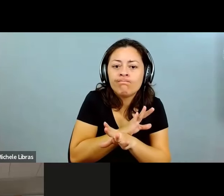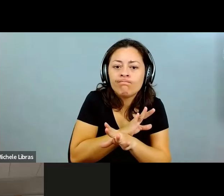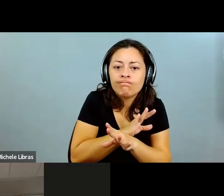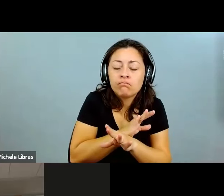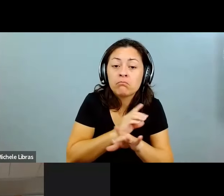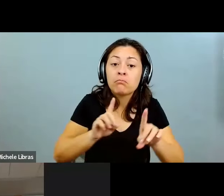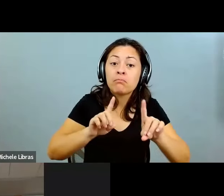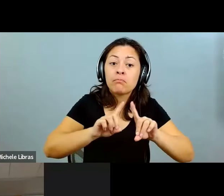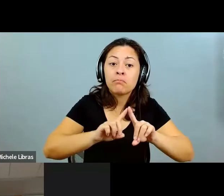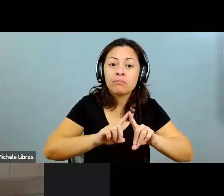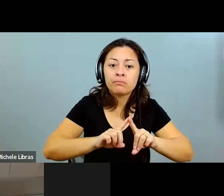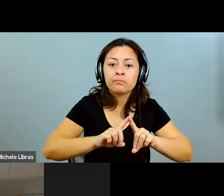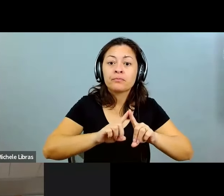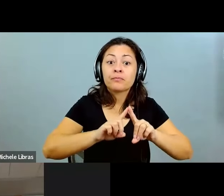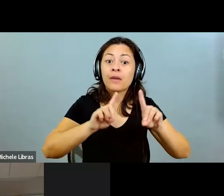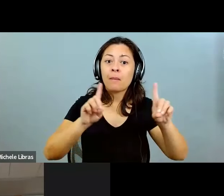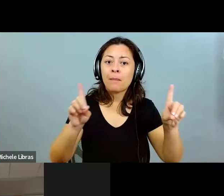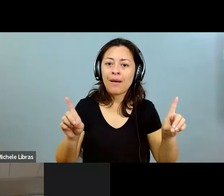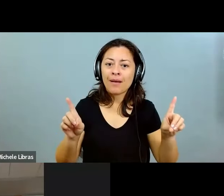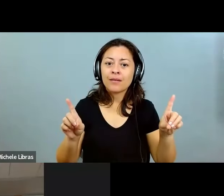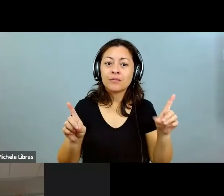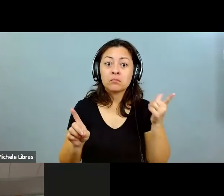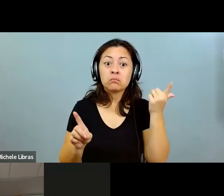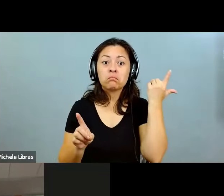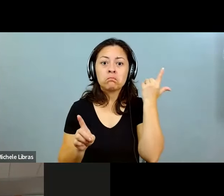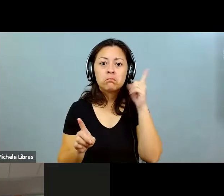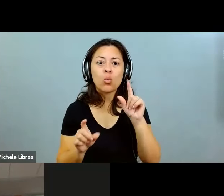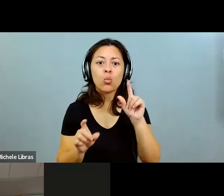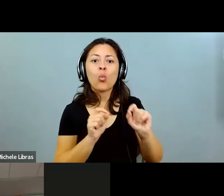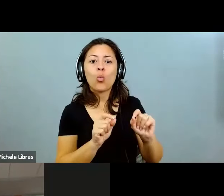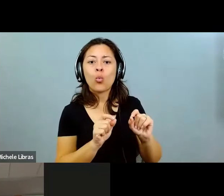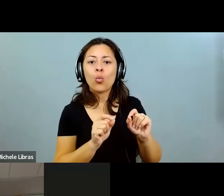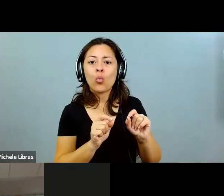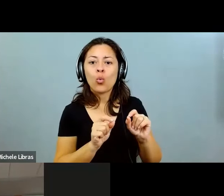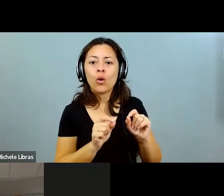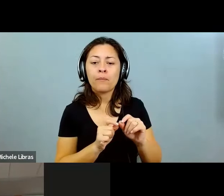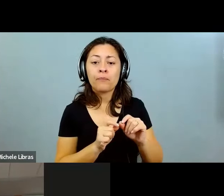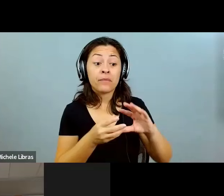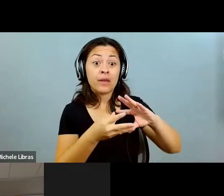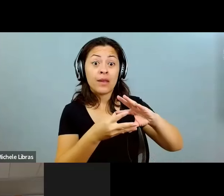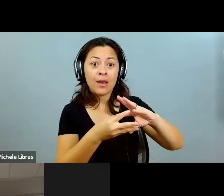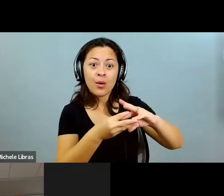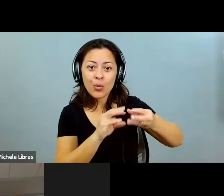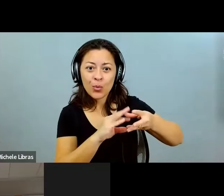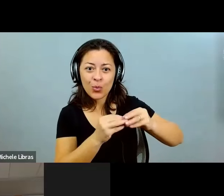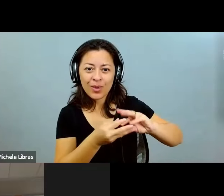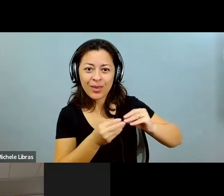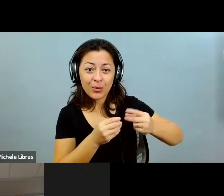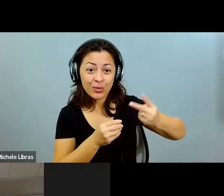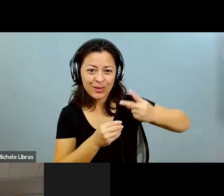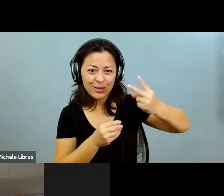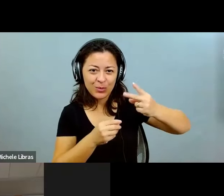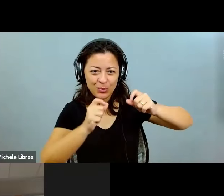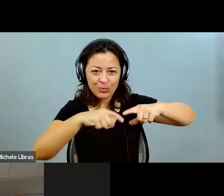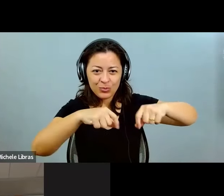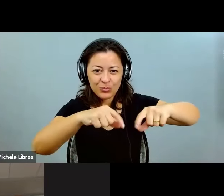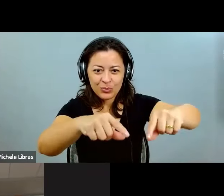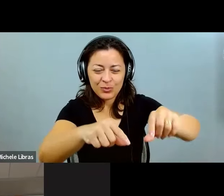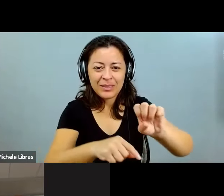compensação formou um excelente ponteiro o algodão segund safra ele